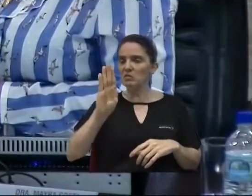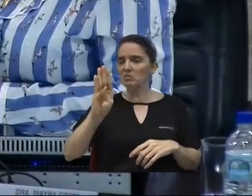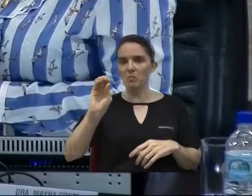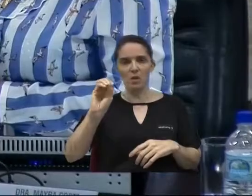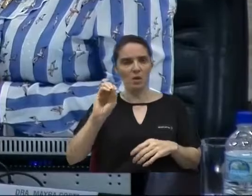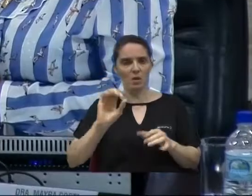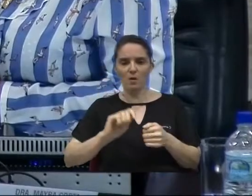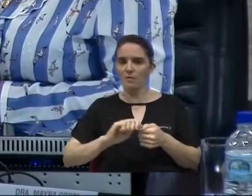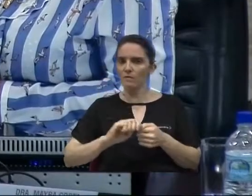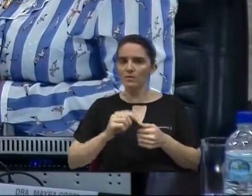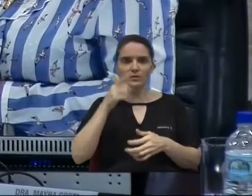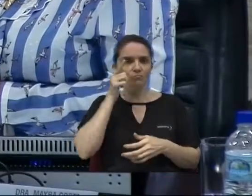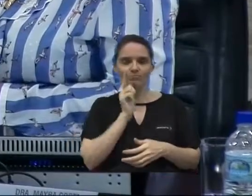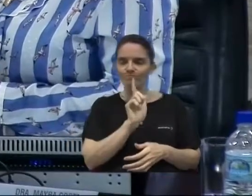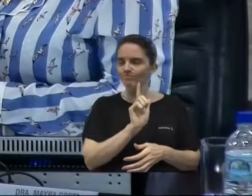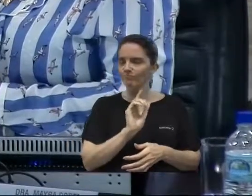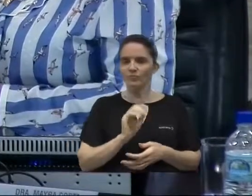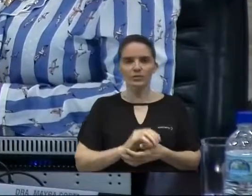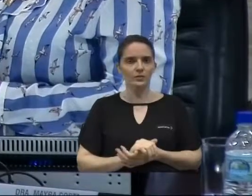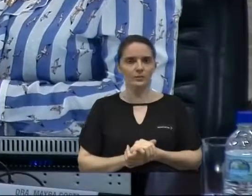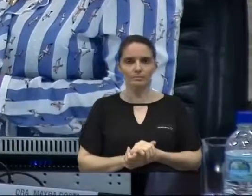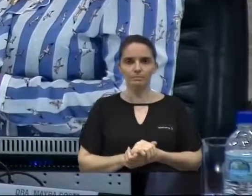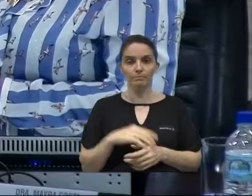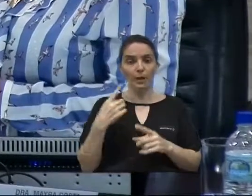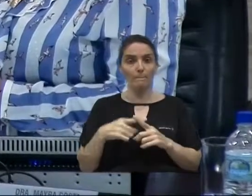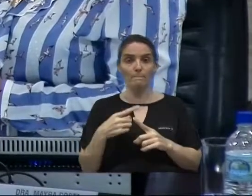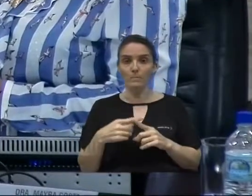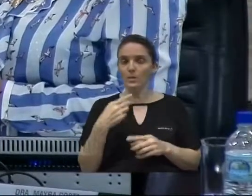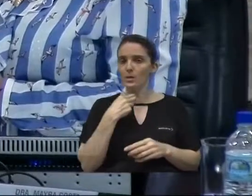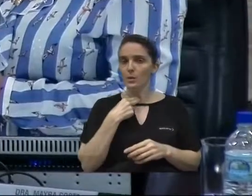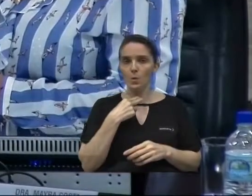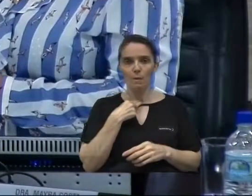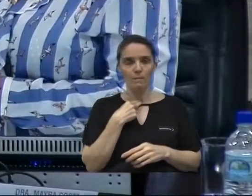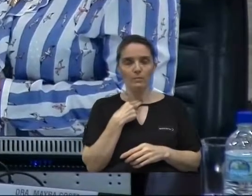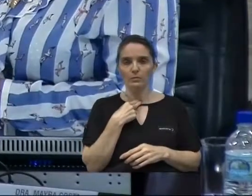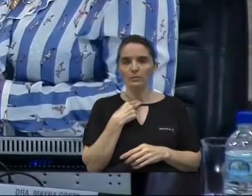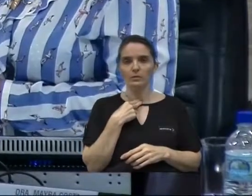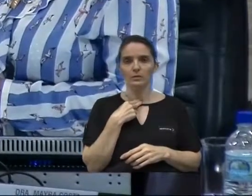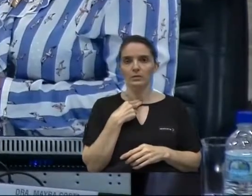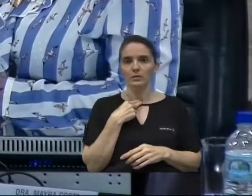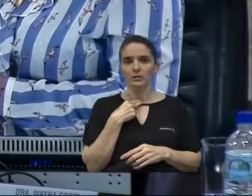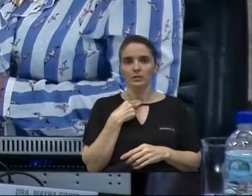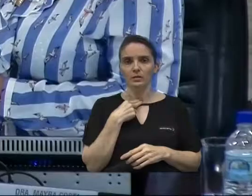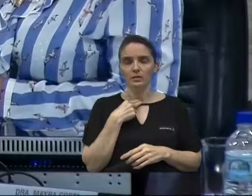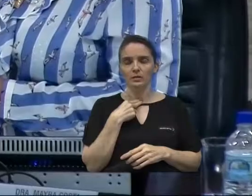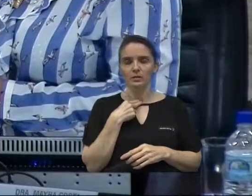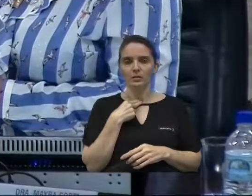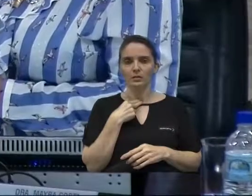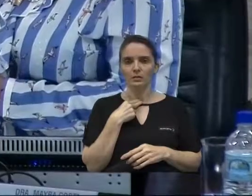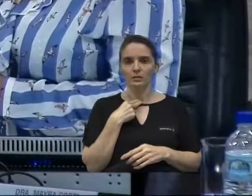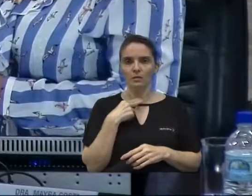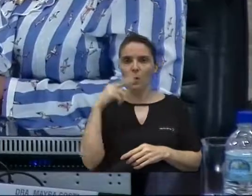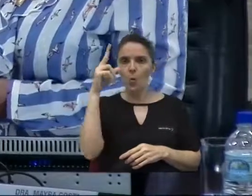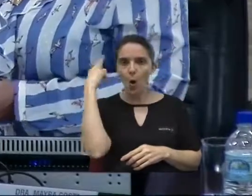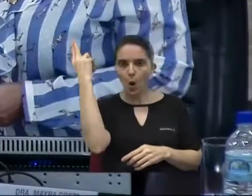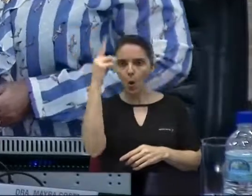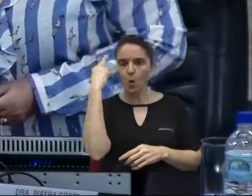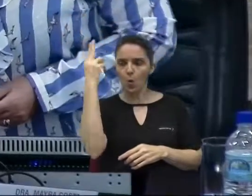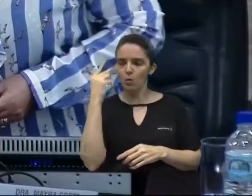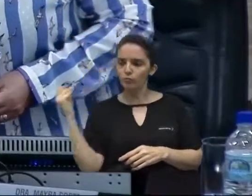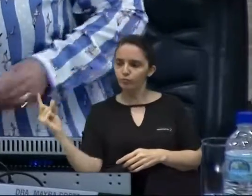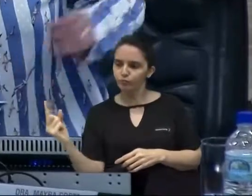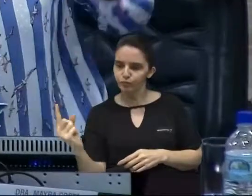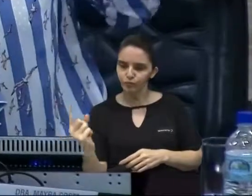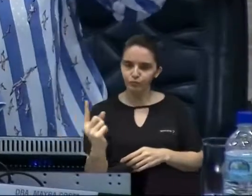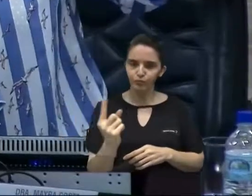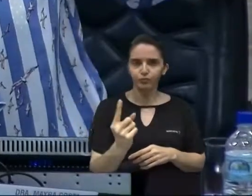boletim de ocorrência a gente conseguia fazer, porque não podia se dispor a viatura lá para poder